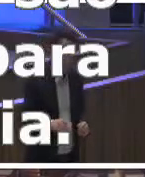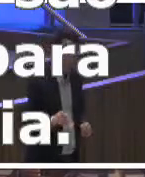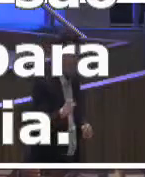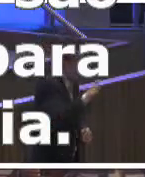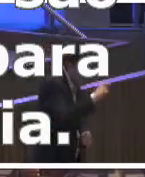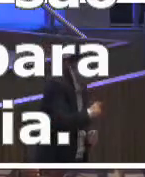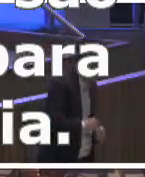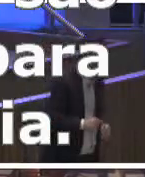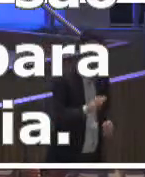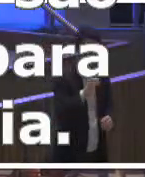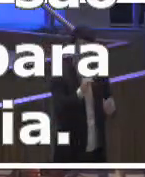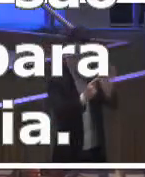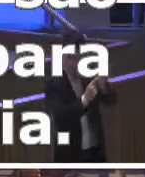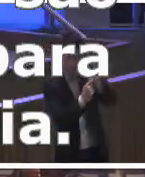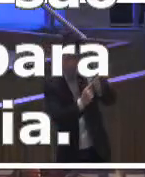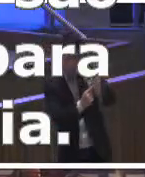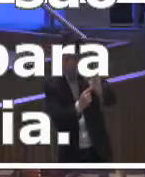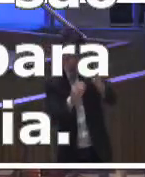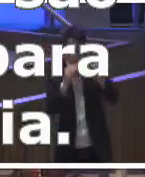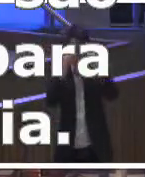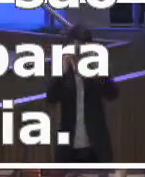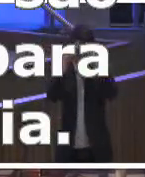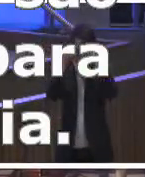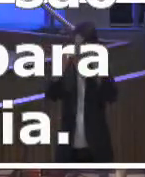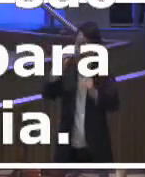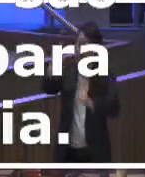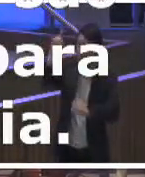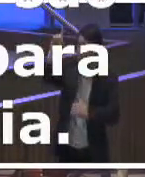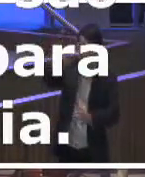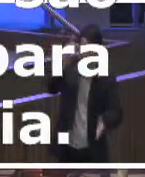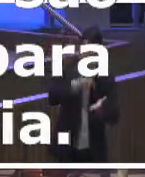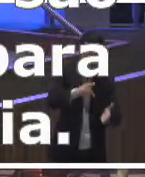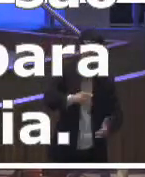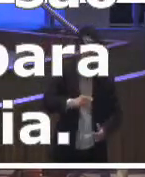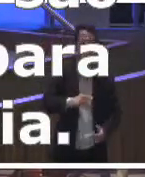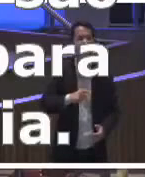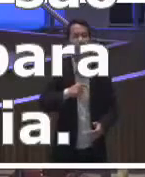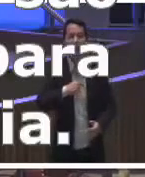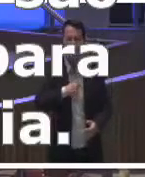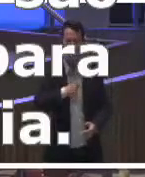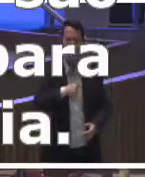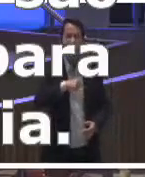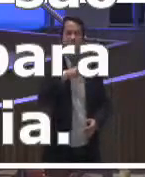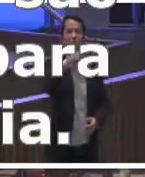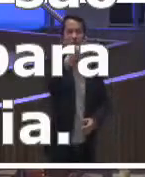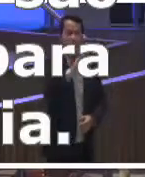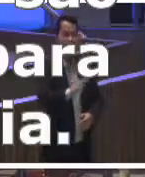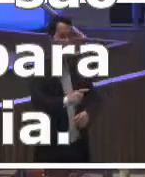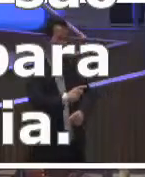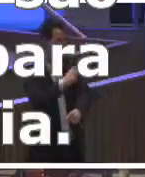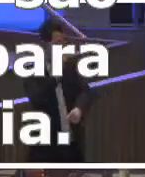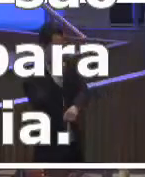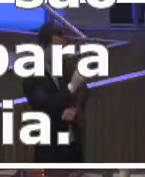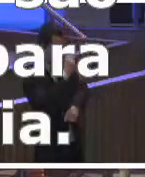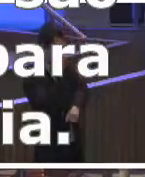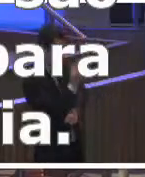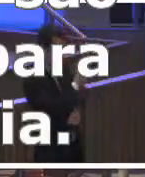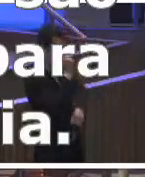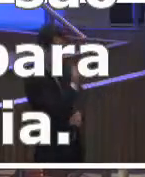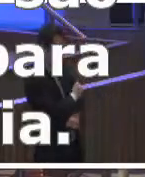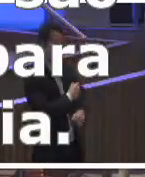são obedientes, estaremos prontos para castigar qualquer